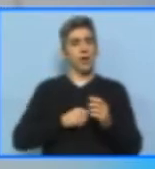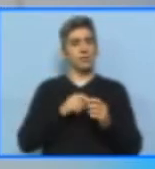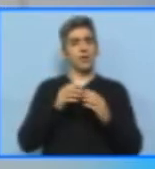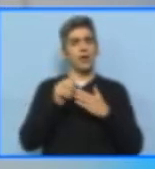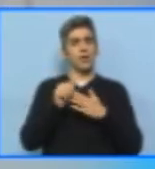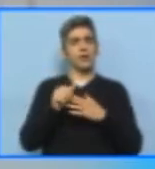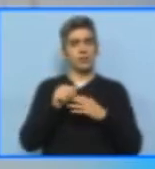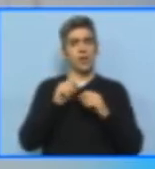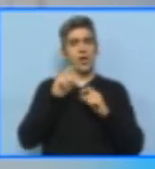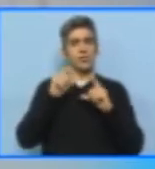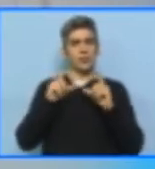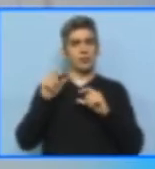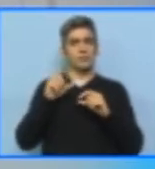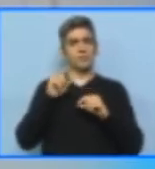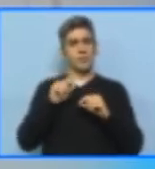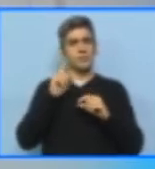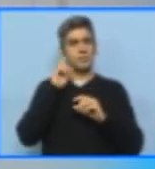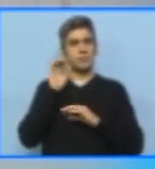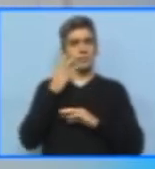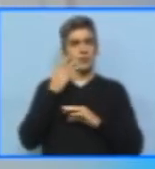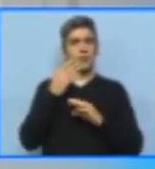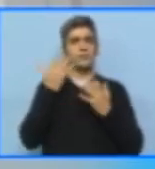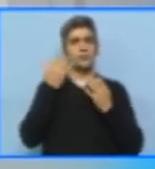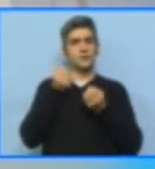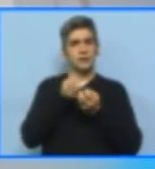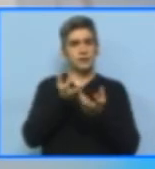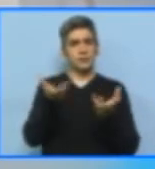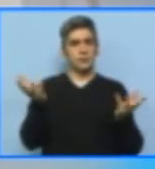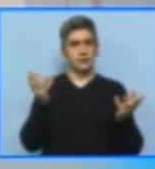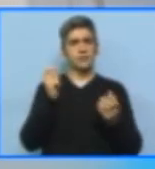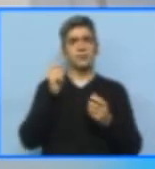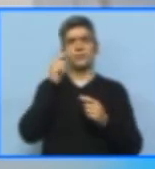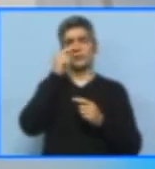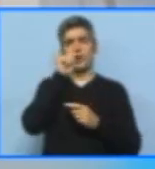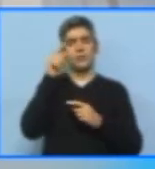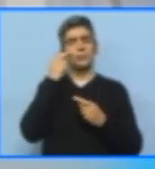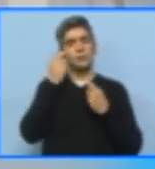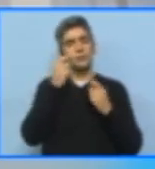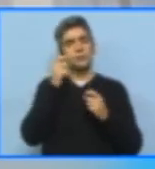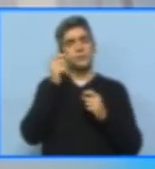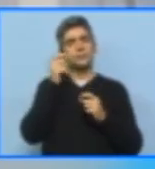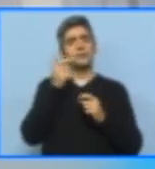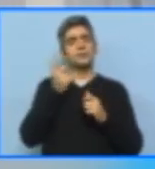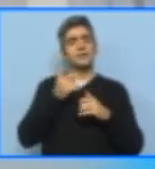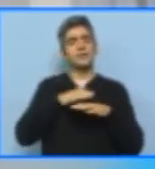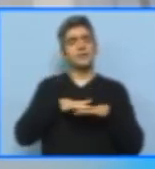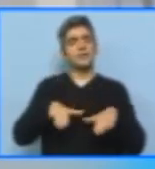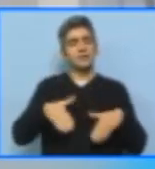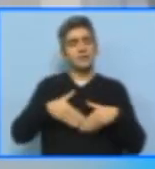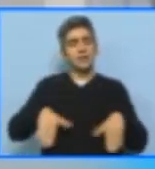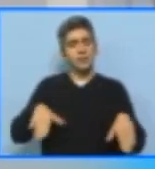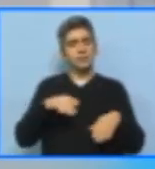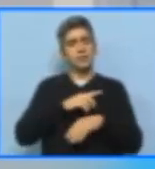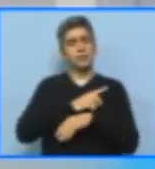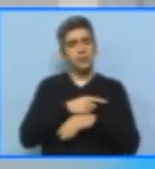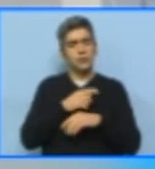líder de audiências, mas também e principalmente fonte informativa para quem procura um olhar mais isento e corajoso sobre o que se